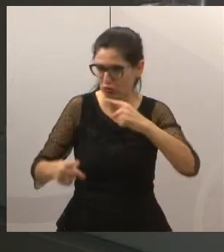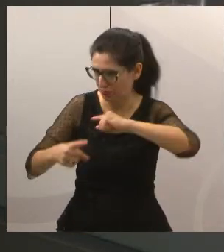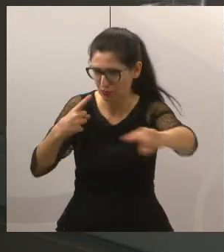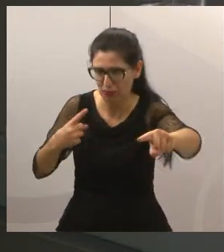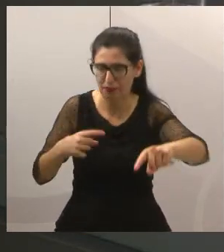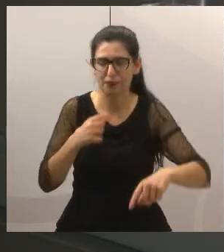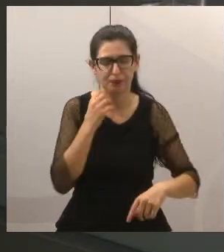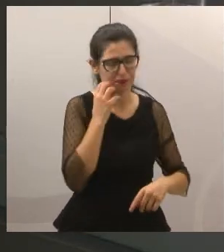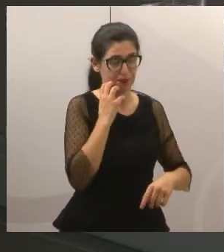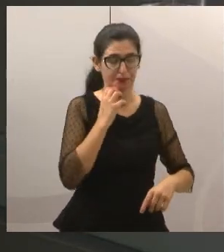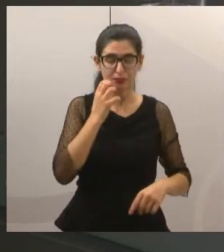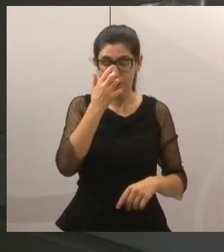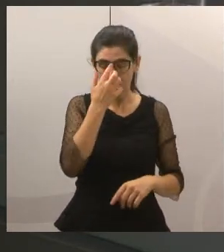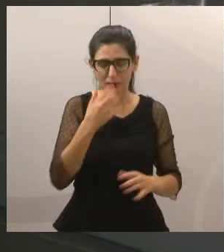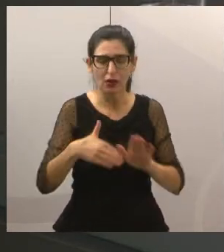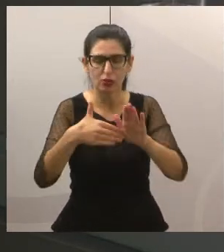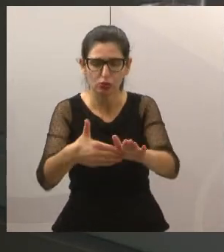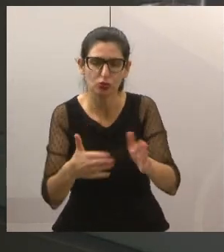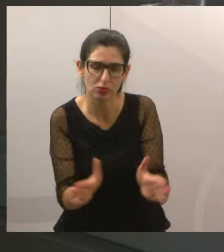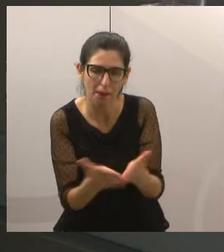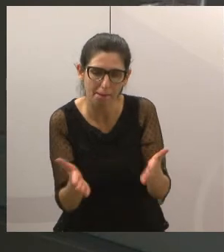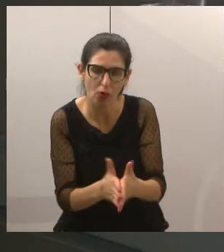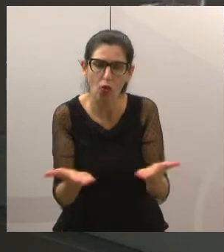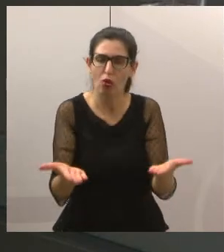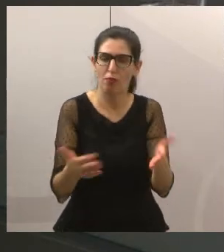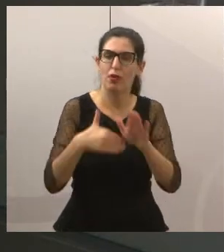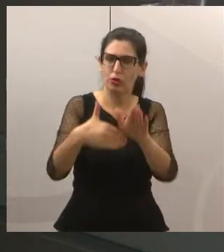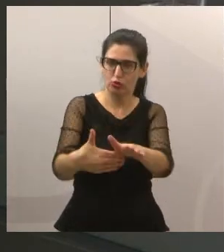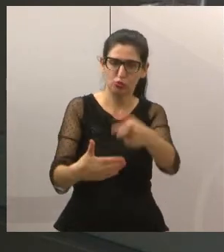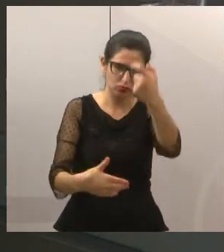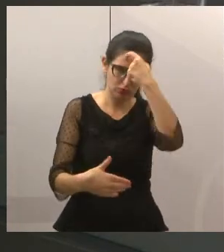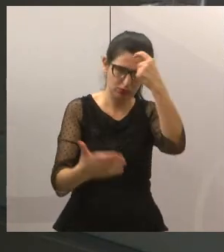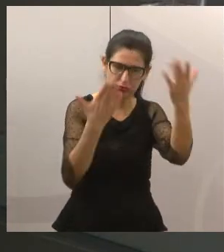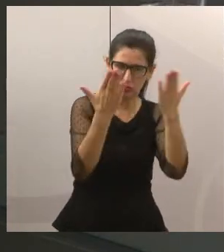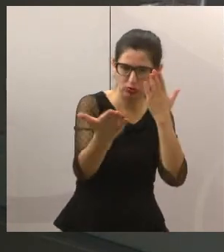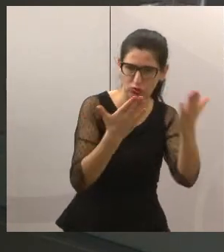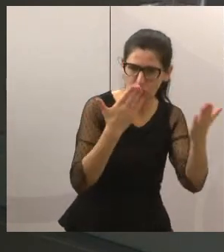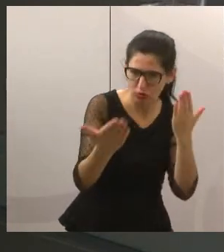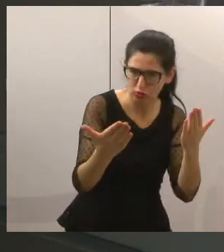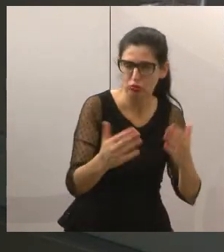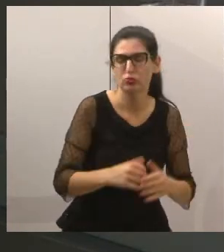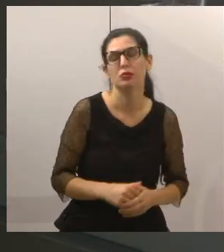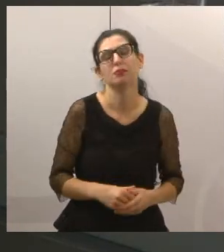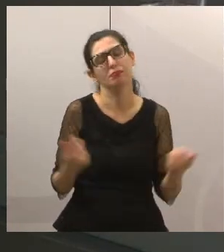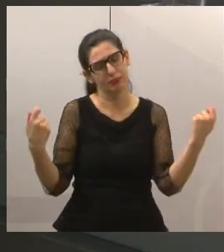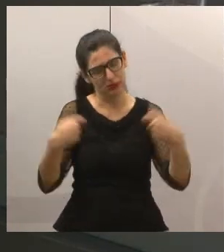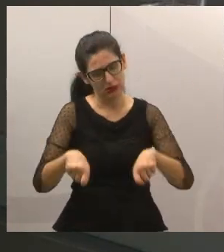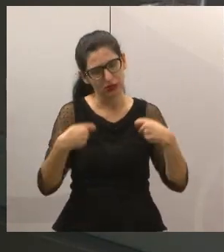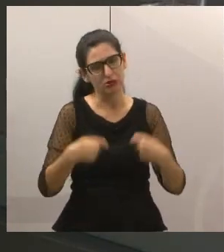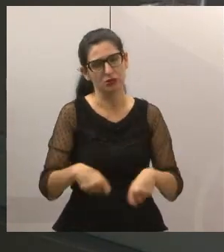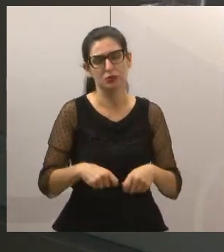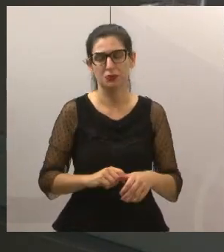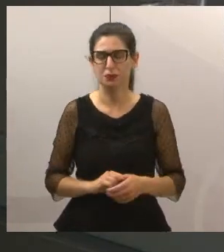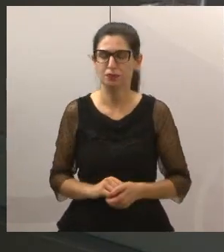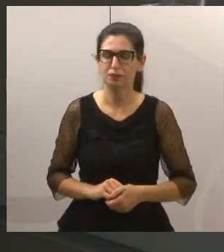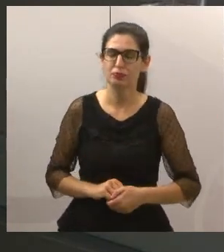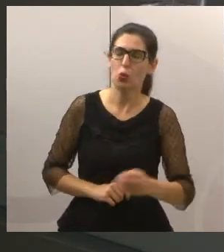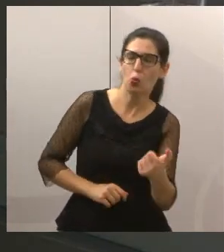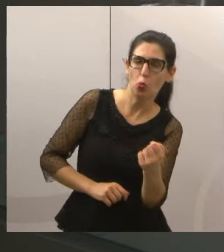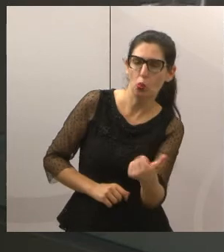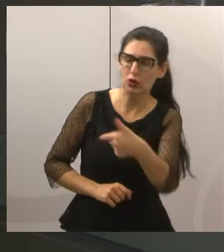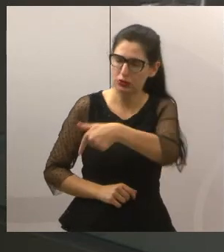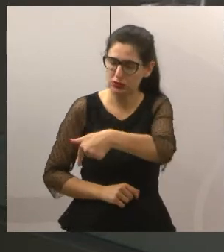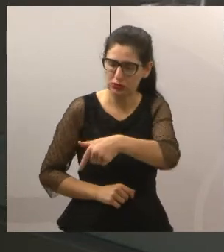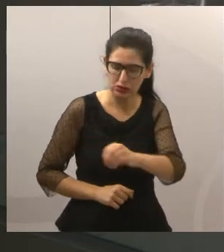infra e dos serviços sociais, mas eu não podia passar nessa sessão sem deixar para vocês claro que quase que 70%